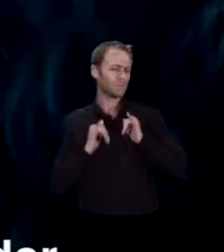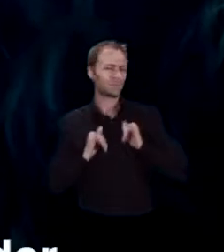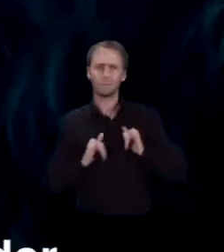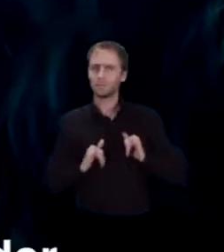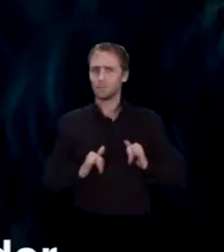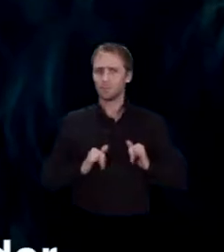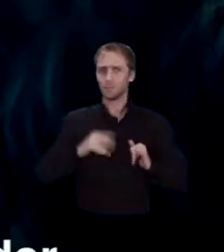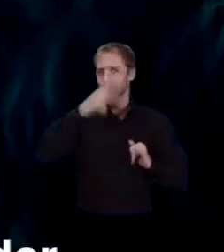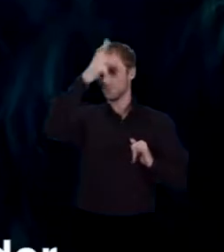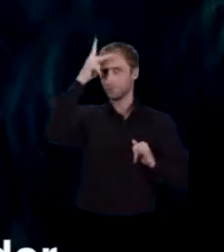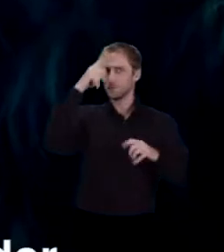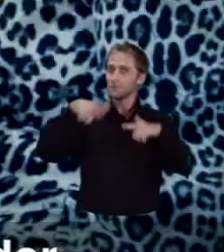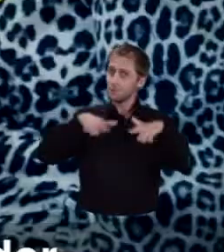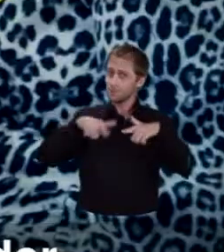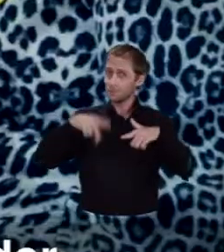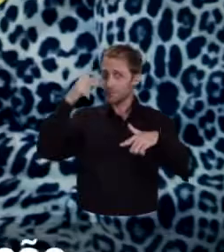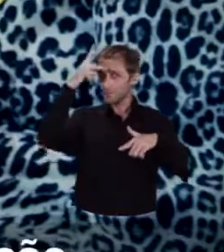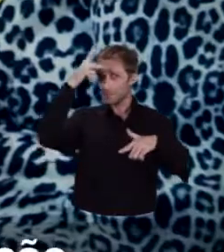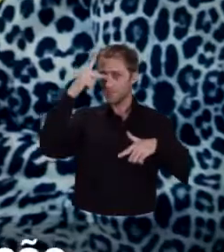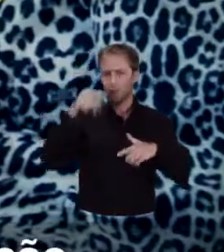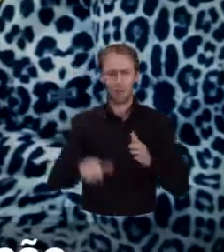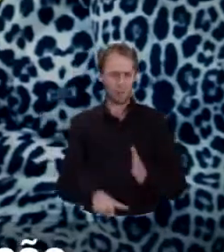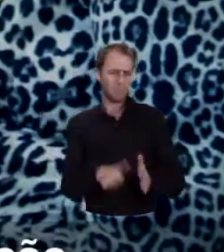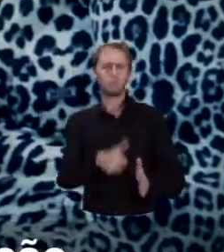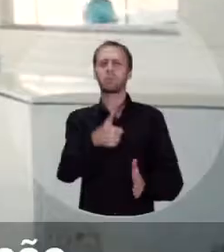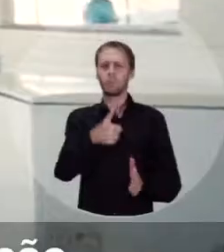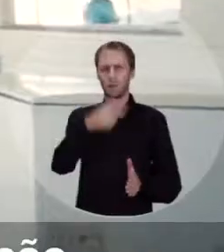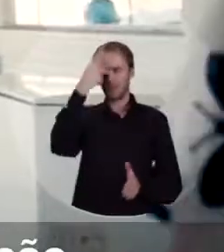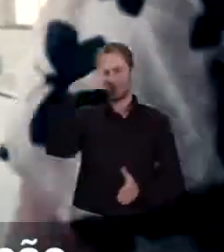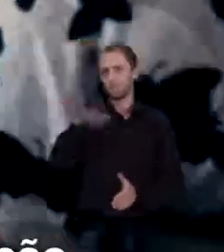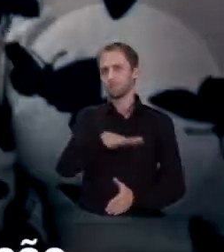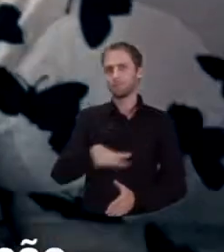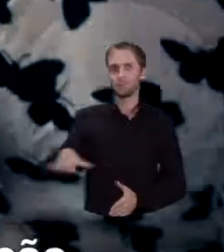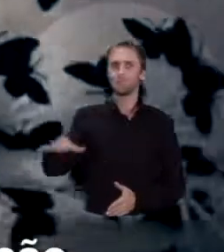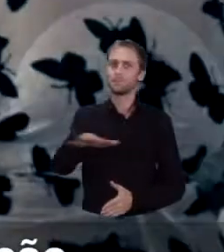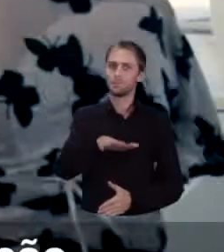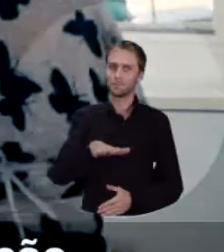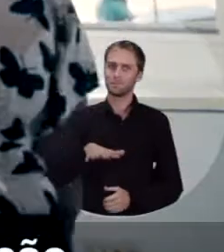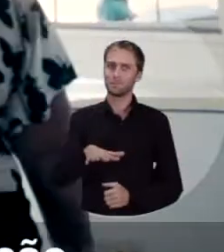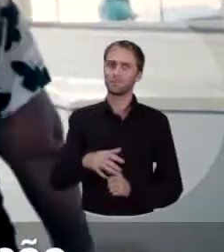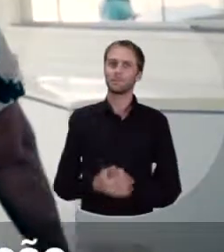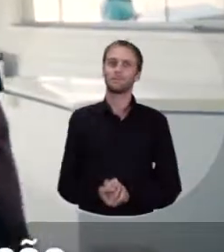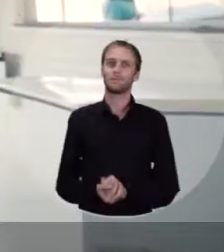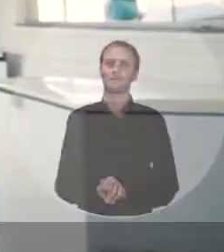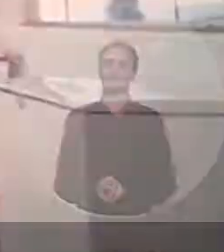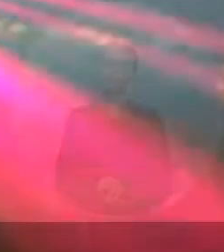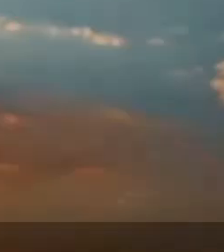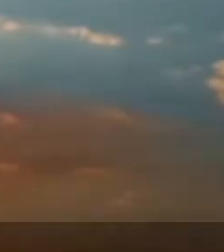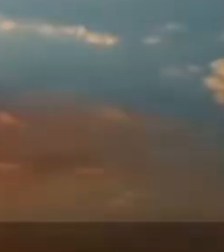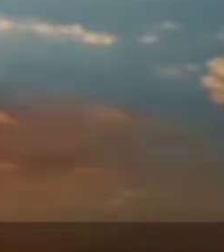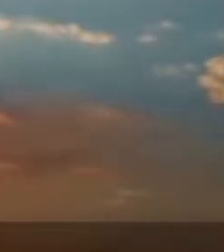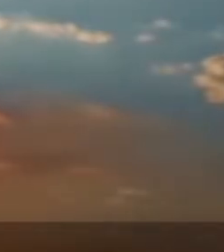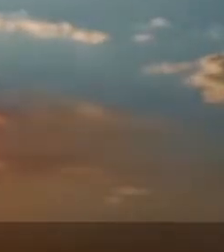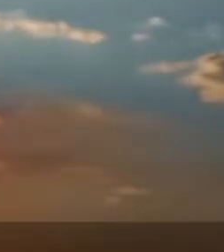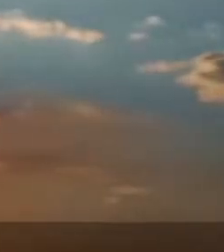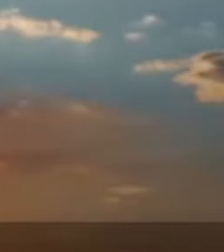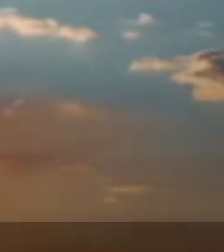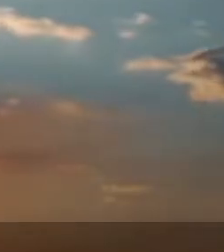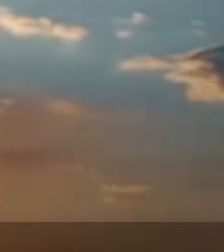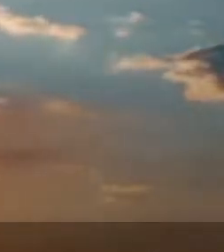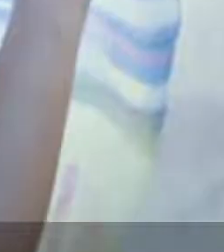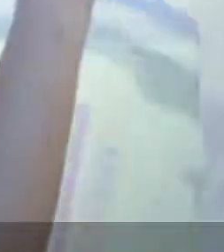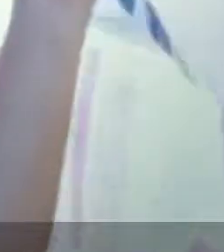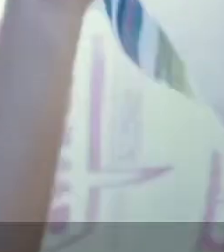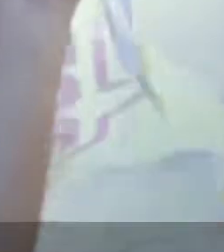estabilidade que dá tranquilidade ao servidor para prestar um serviço cada vez melhor à população. No